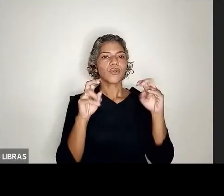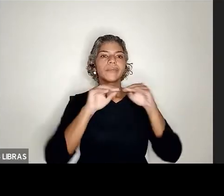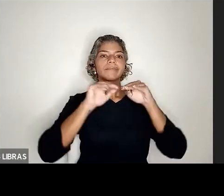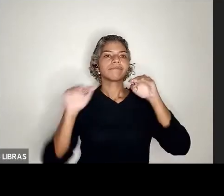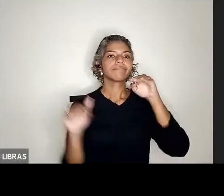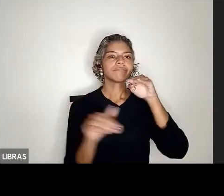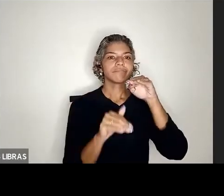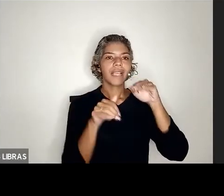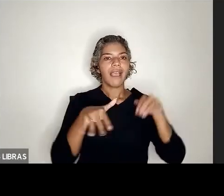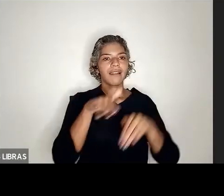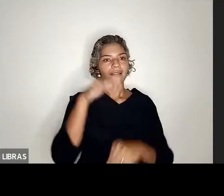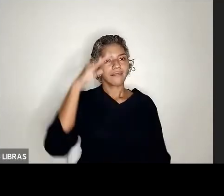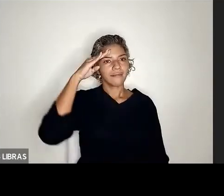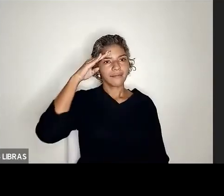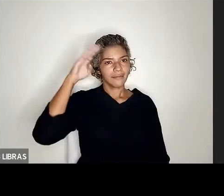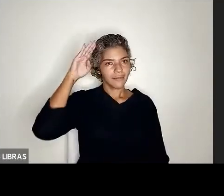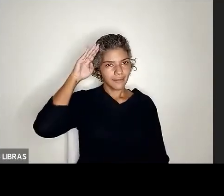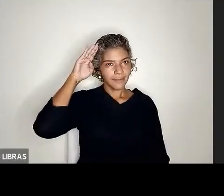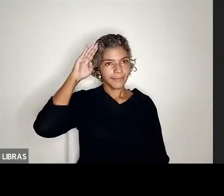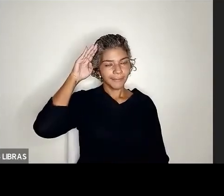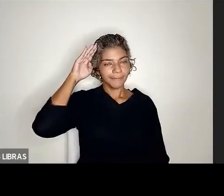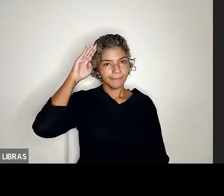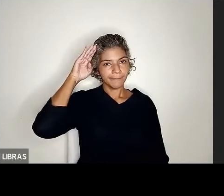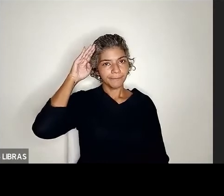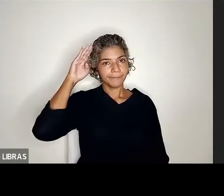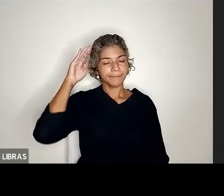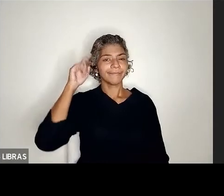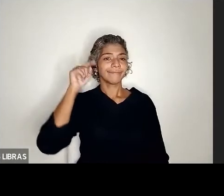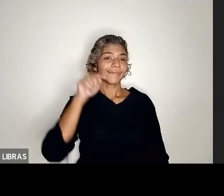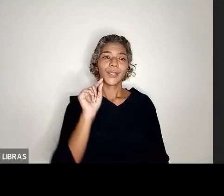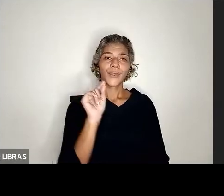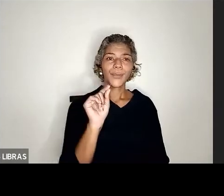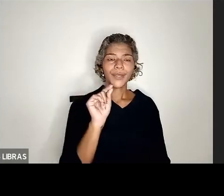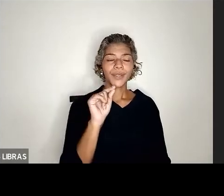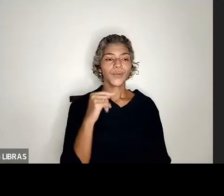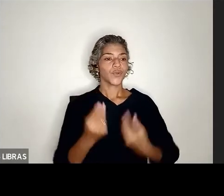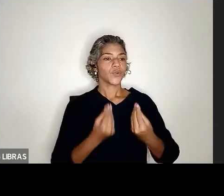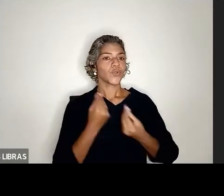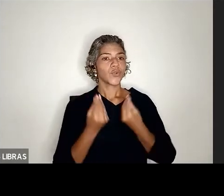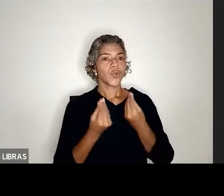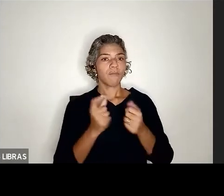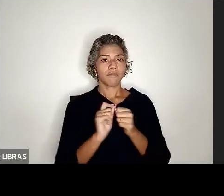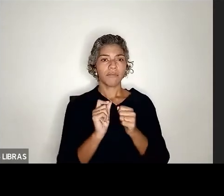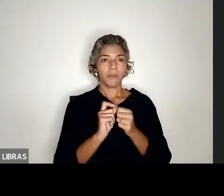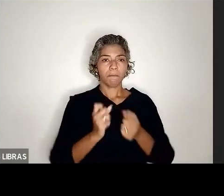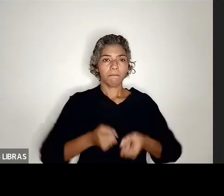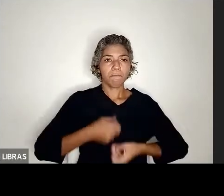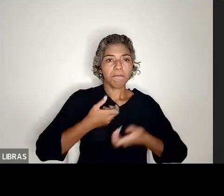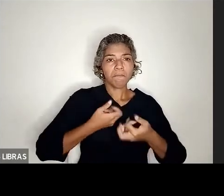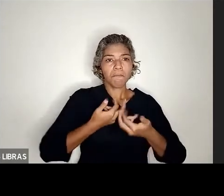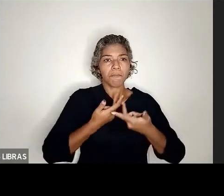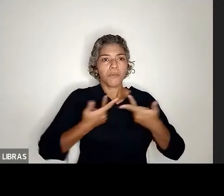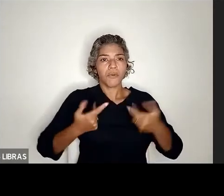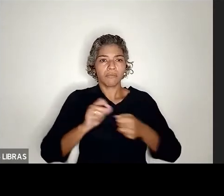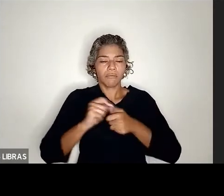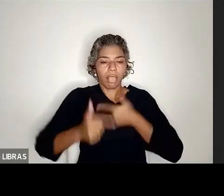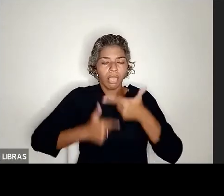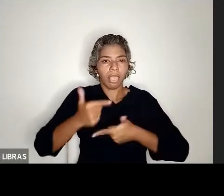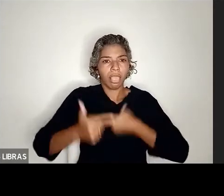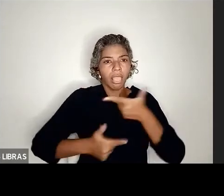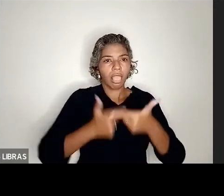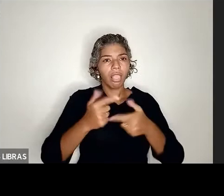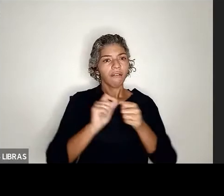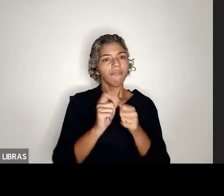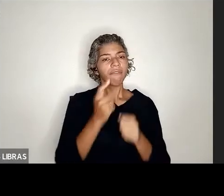acadêmico, que são resultantes, na verdade, né, de um modo de produção extremamente perverso, injusto, que nos coloca em situação, as mulheres,